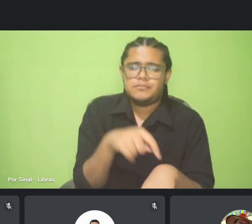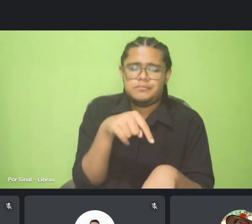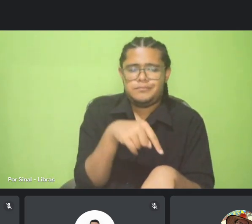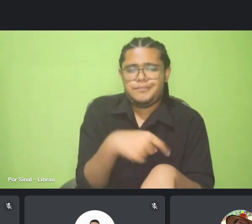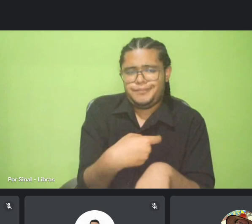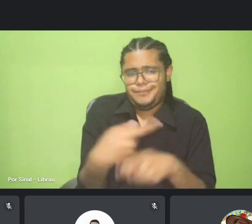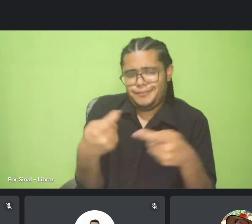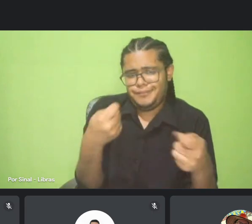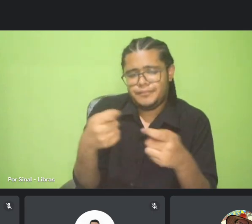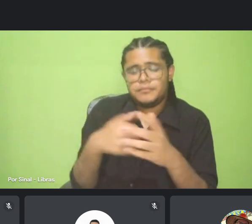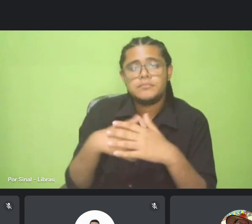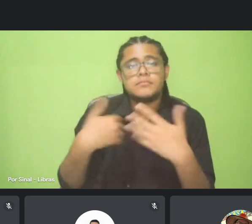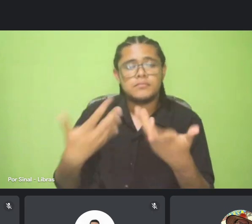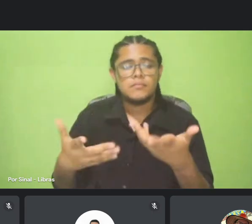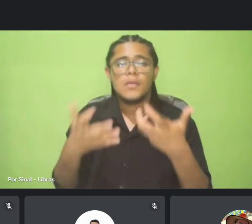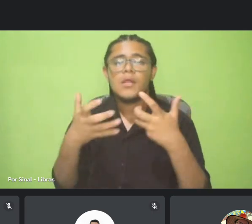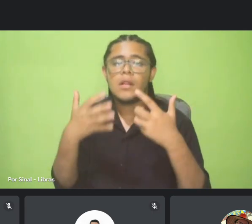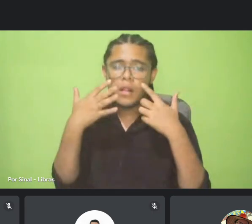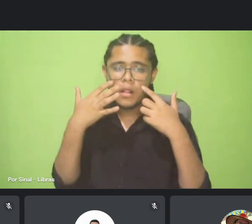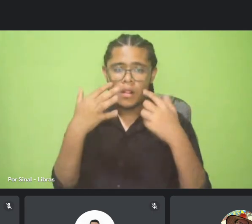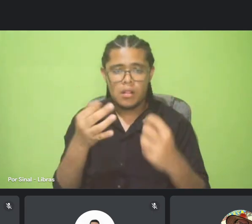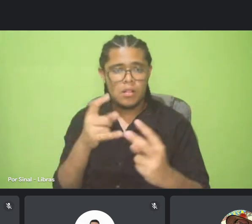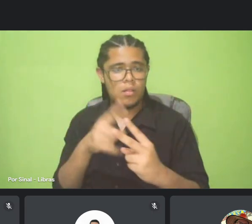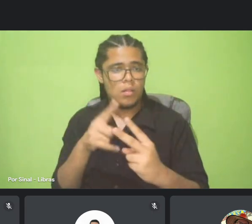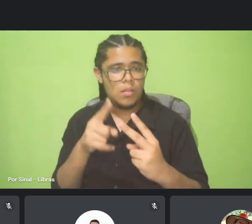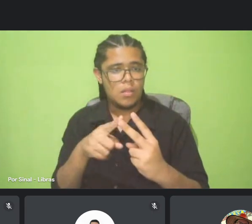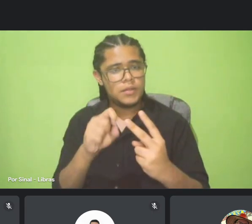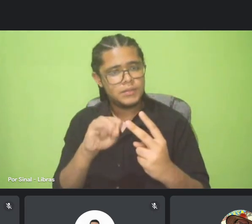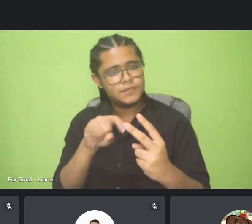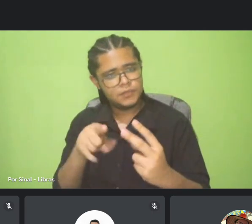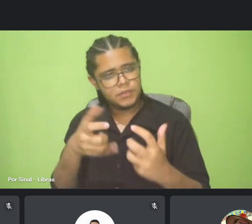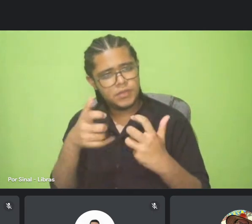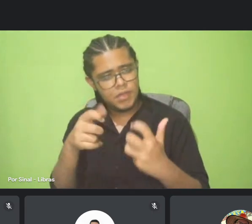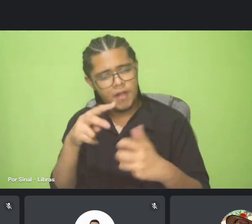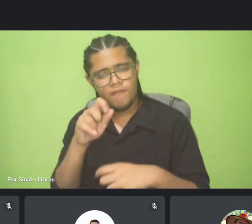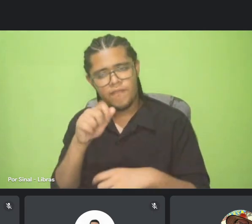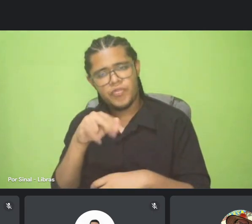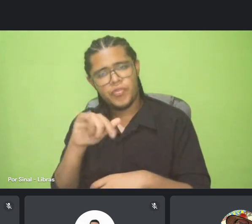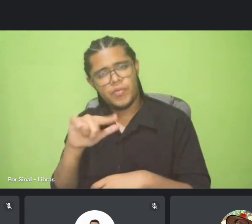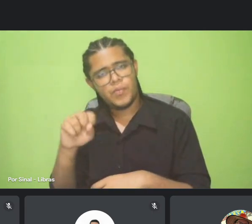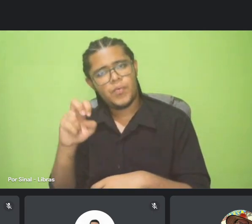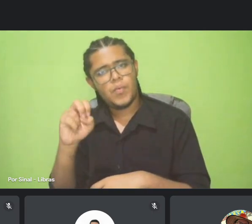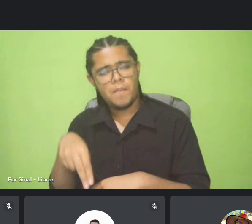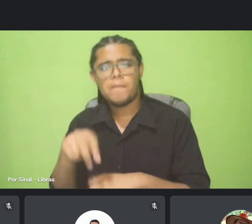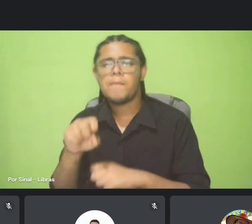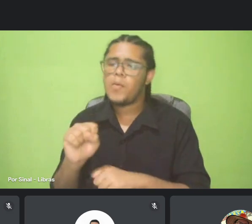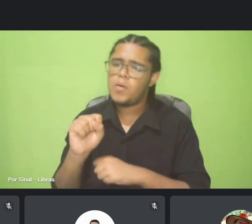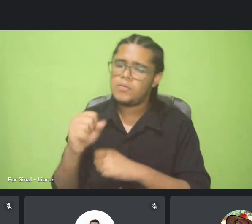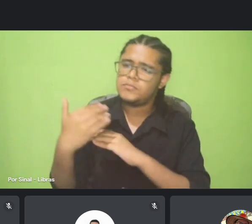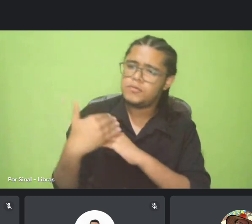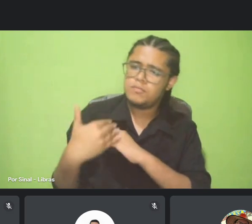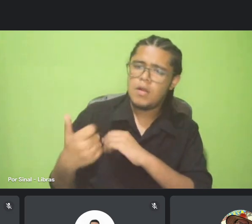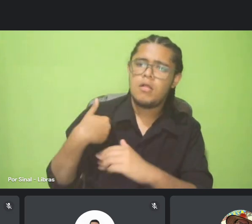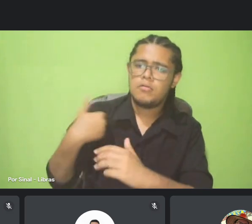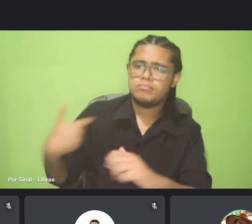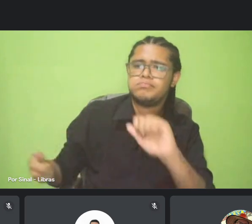Eu só queria chamar a atenção para duas coisas. Primeiro, Vanil, estamos juntos, se você precisar, depois a gente senta e conversa, relaxa, que eu puder ajudar para ter certeza que eu vou.